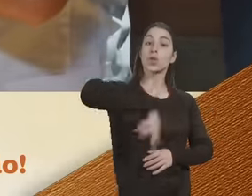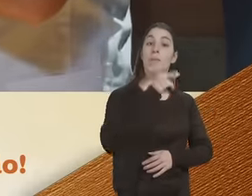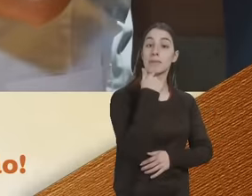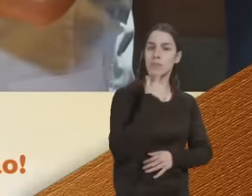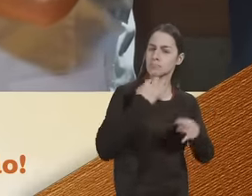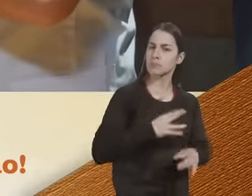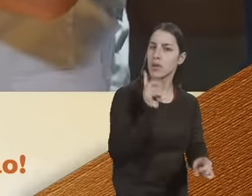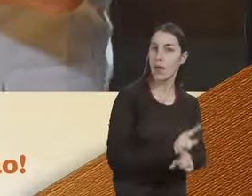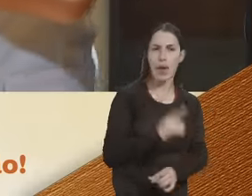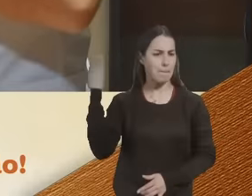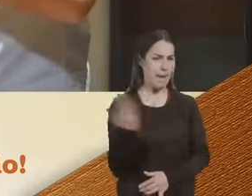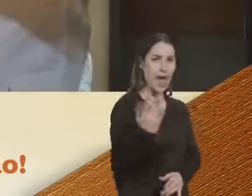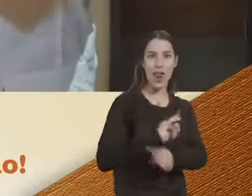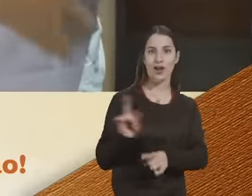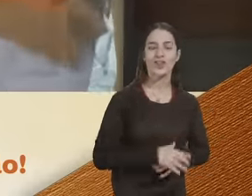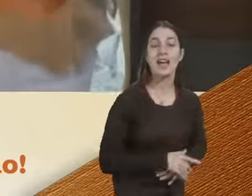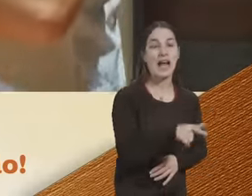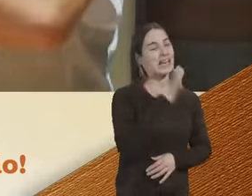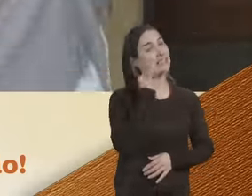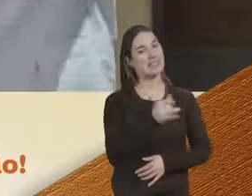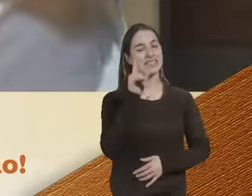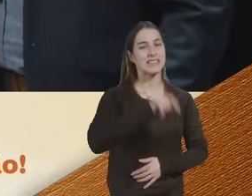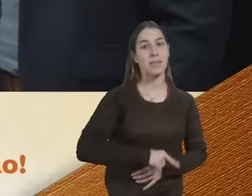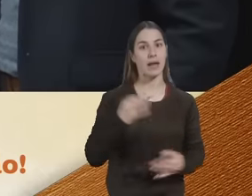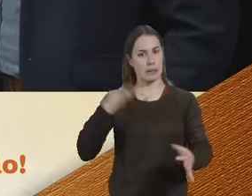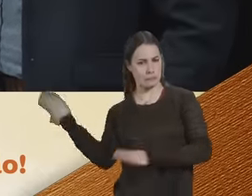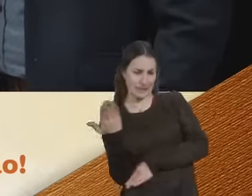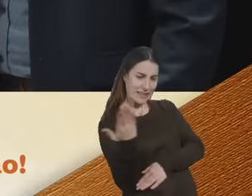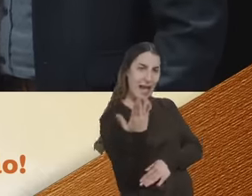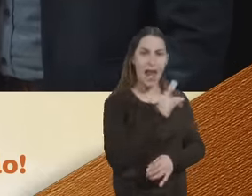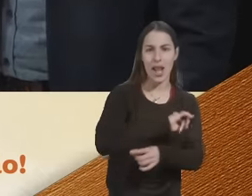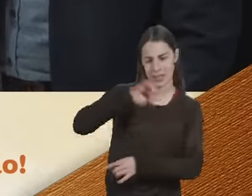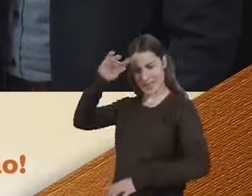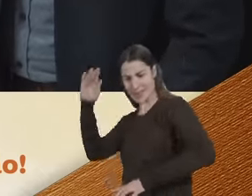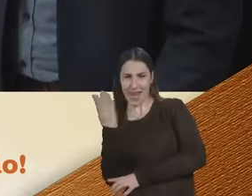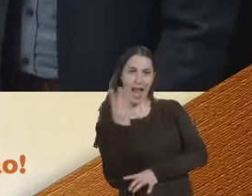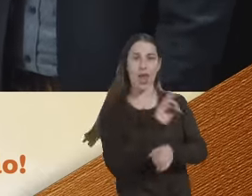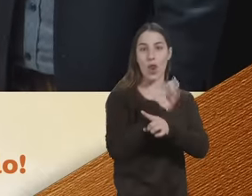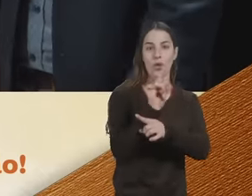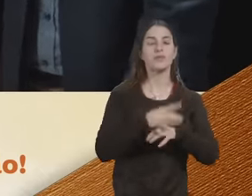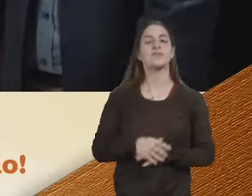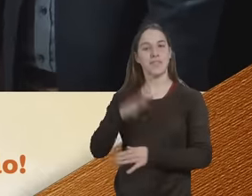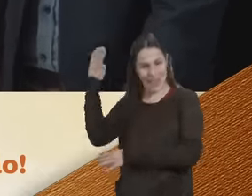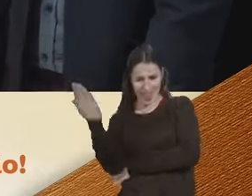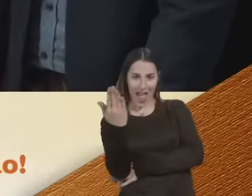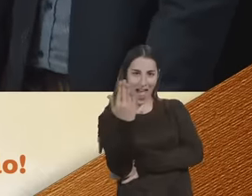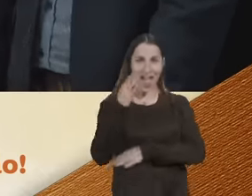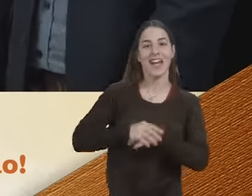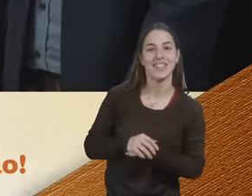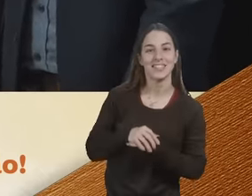mesmo... Patá! Não. E assim também que me assusta. É patá! Patá!